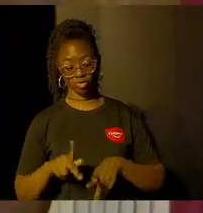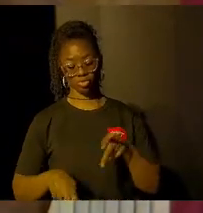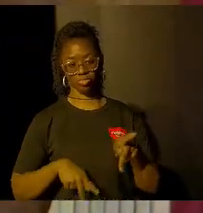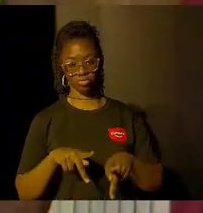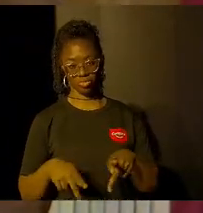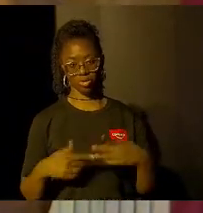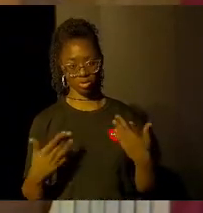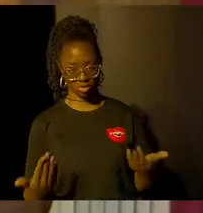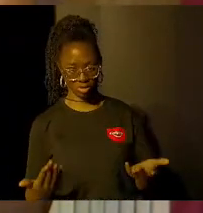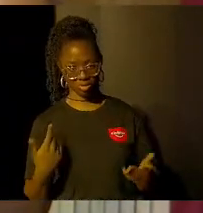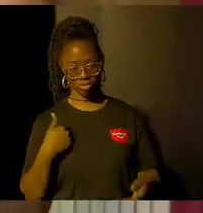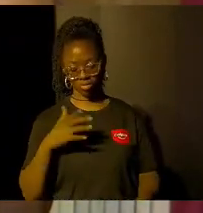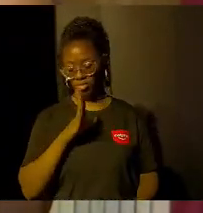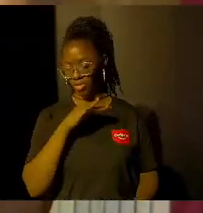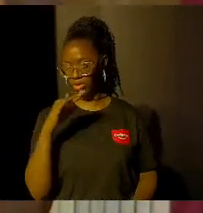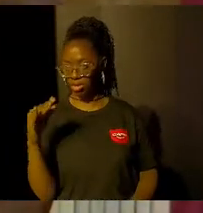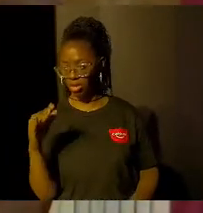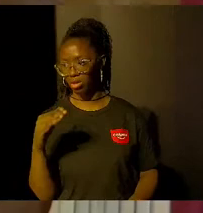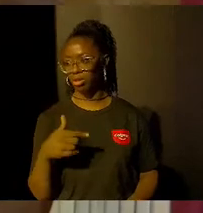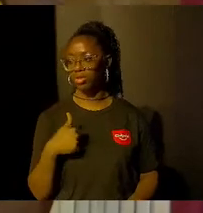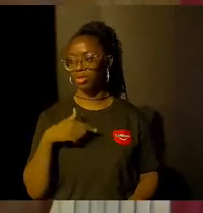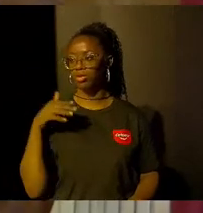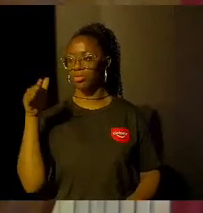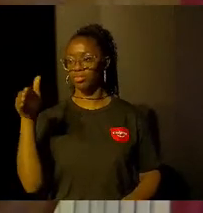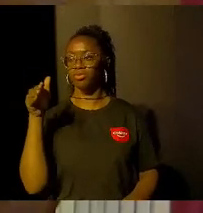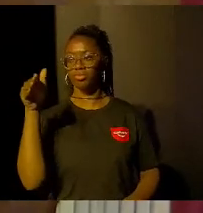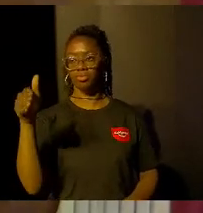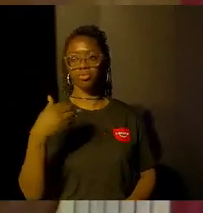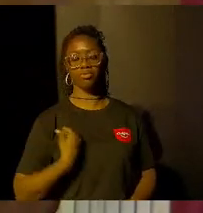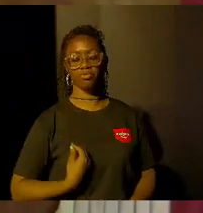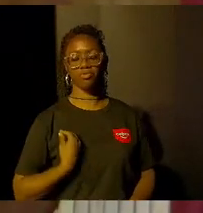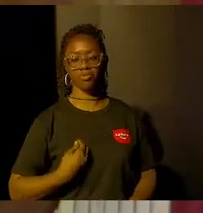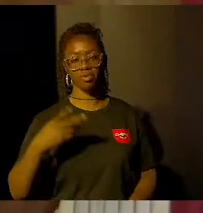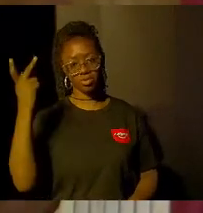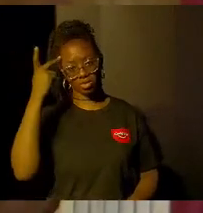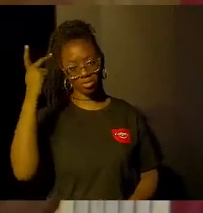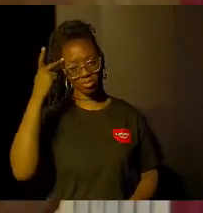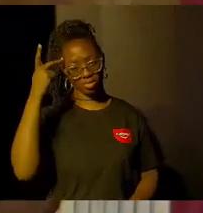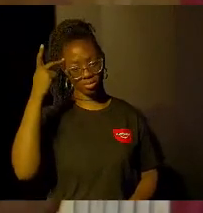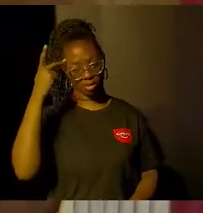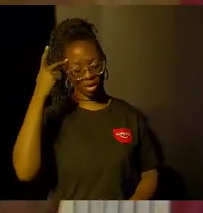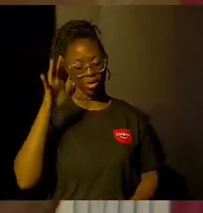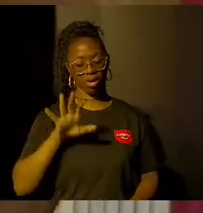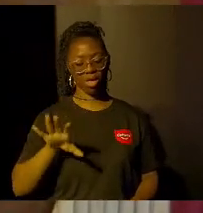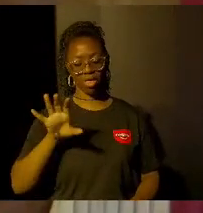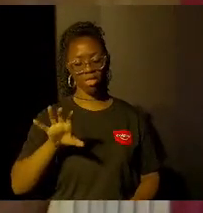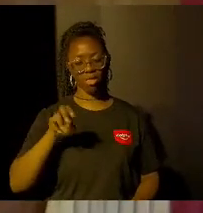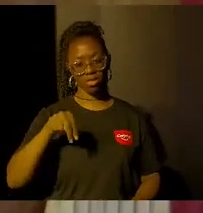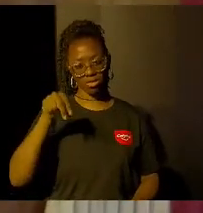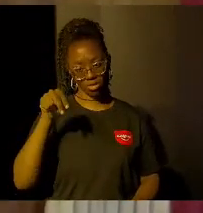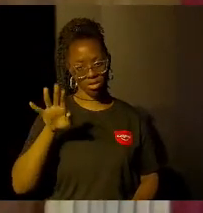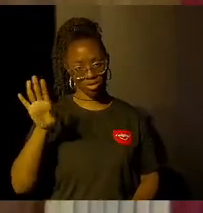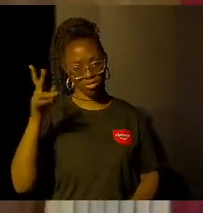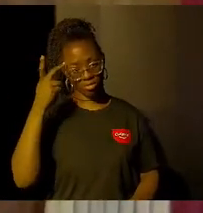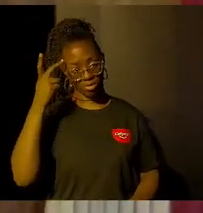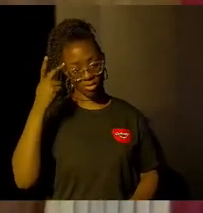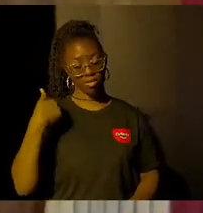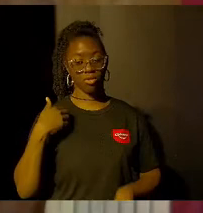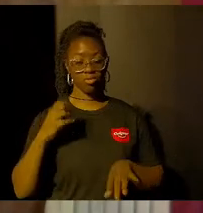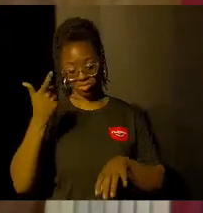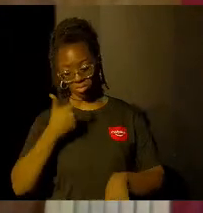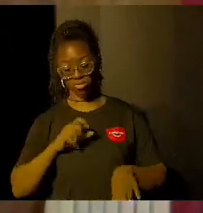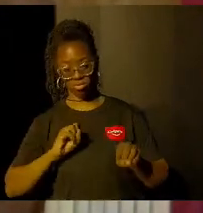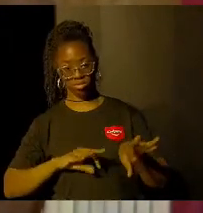quando eu ainda era adolescente vivia na zona norte de São Paulo numa Cohab eu trabalhava como Educadora popular